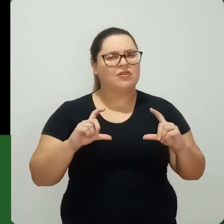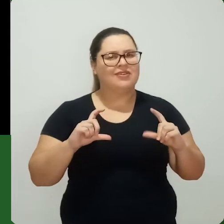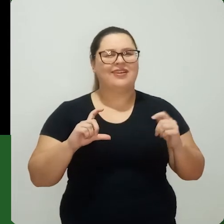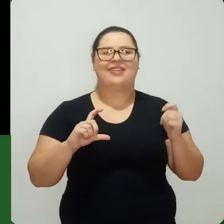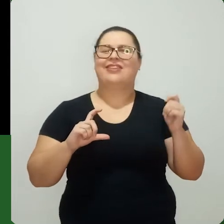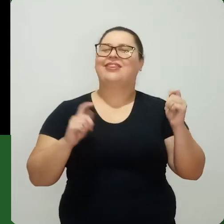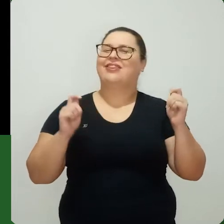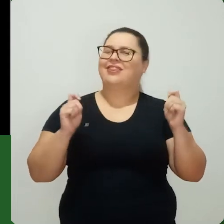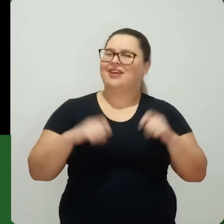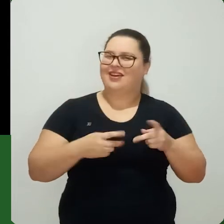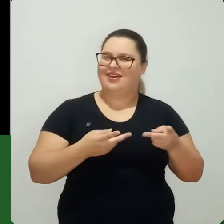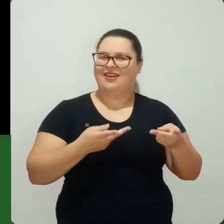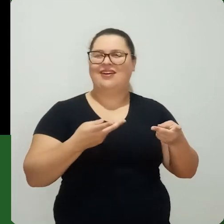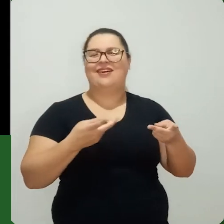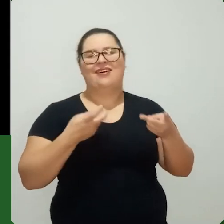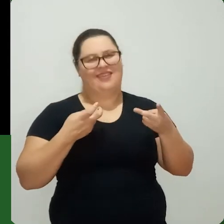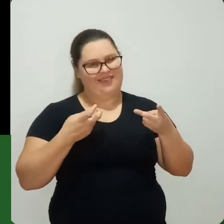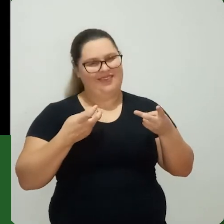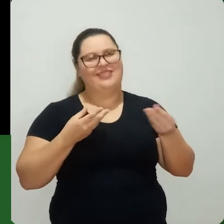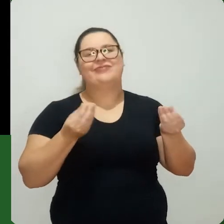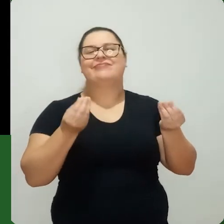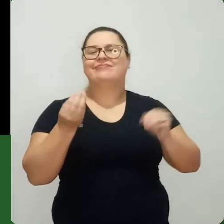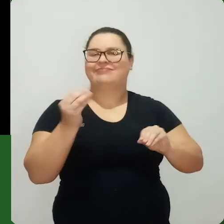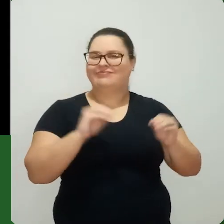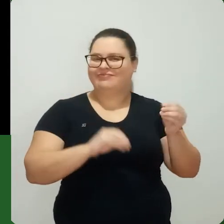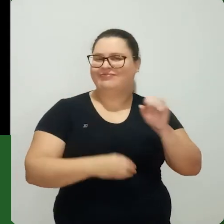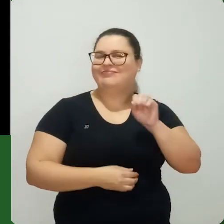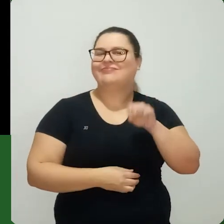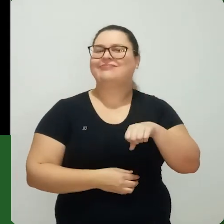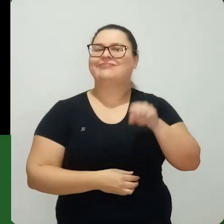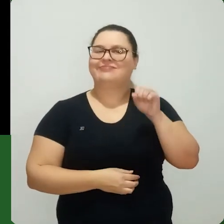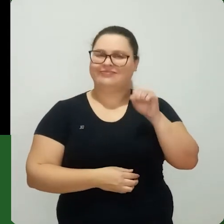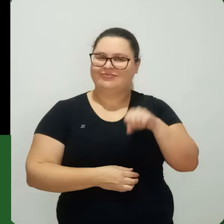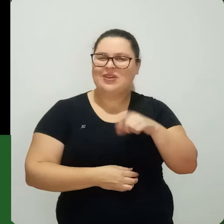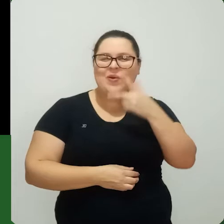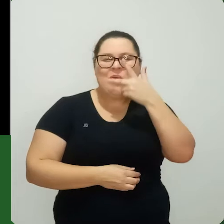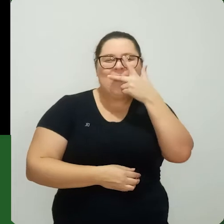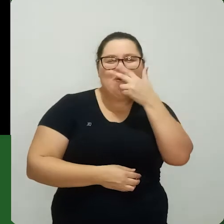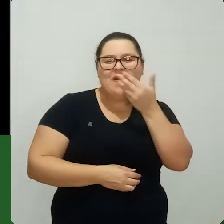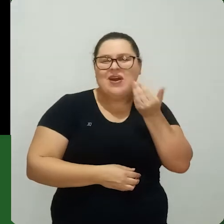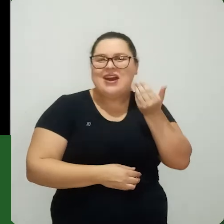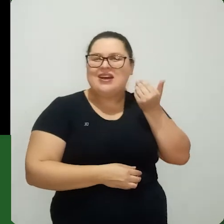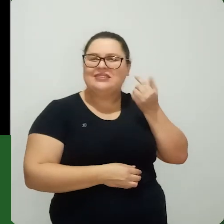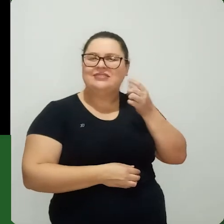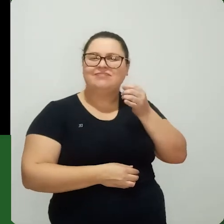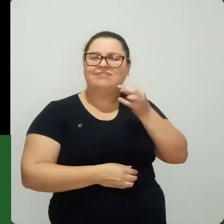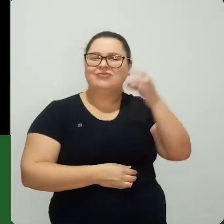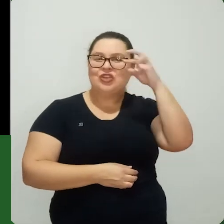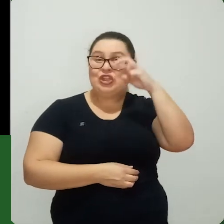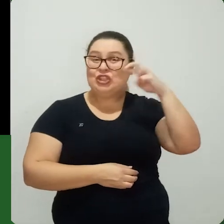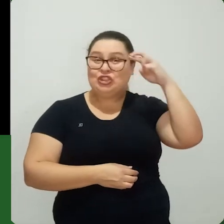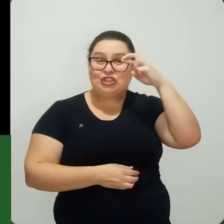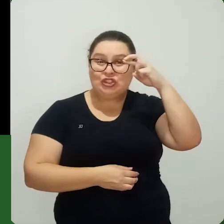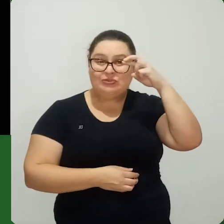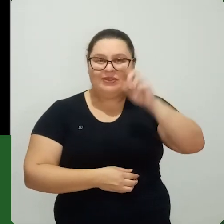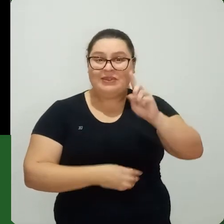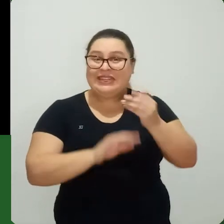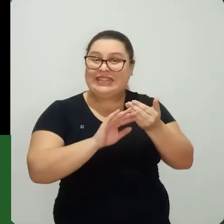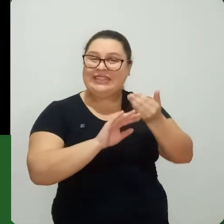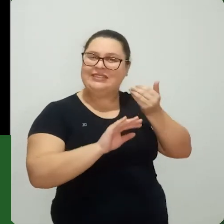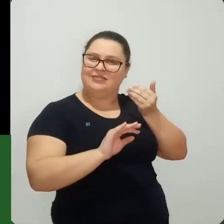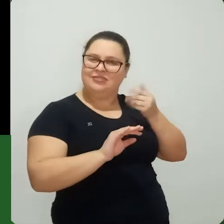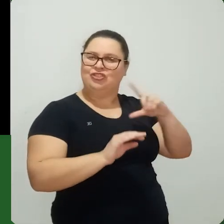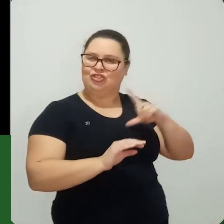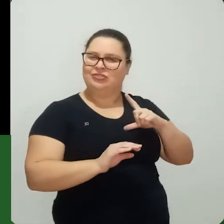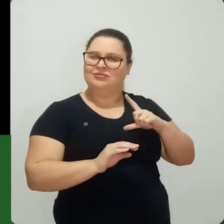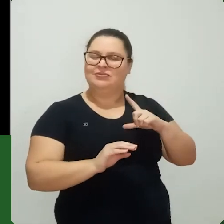uma certa... É como se fosse o Photoshop antes do Photoshop. E como é que se fazia isso? Você já fotografou com fotografia analógica